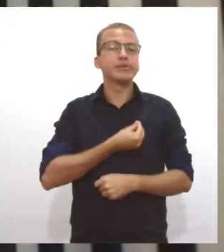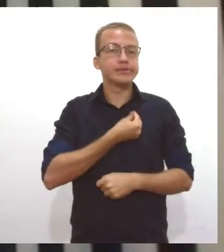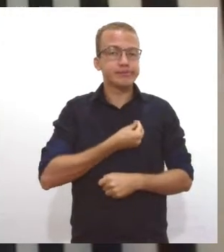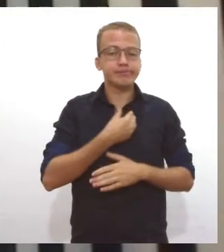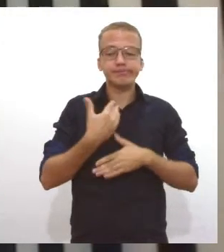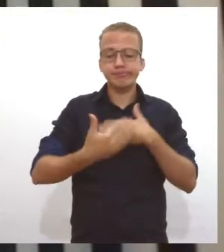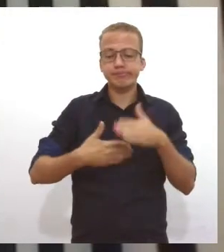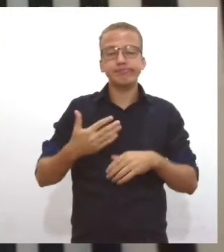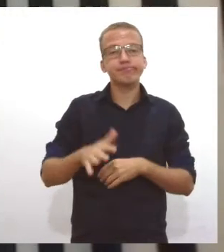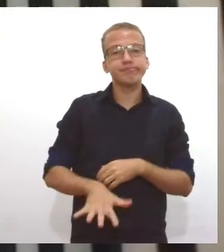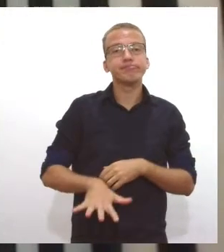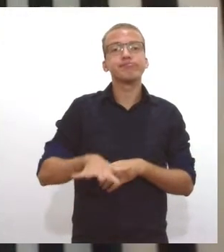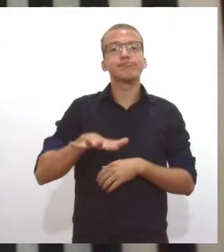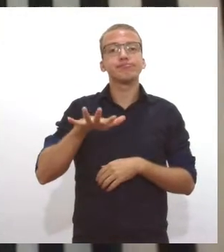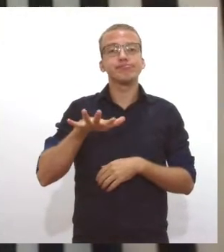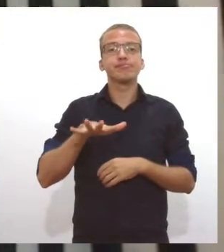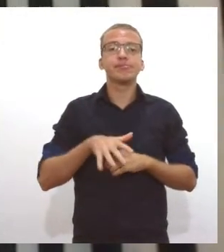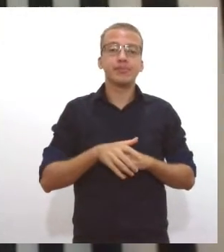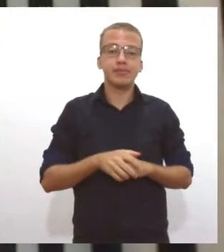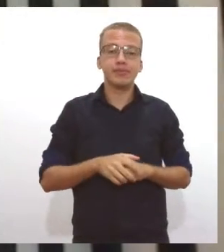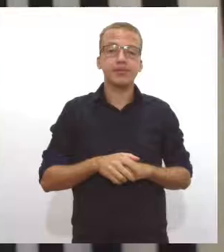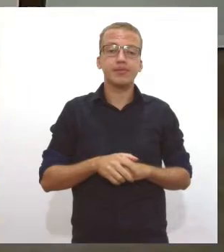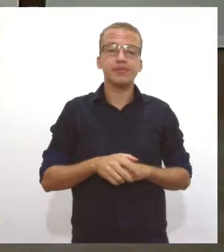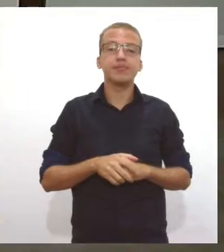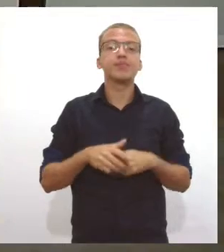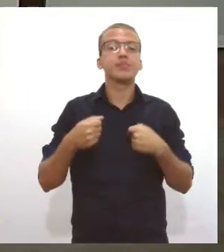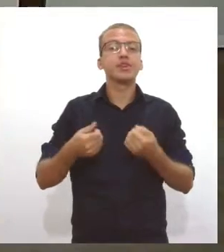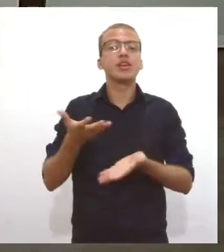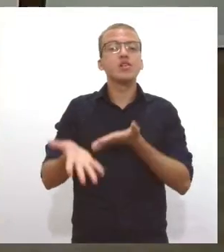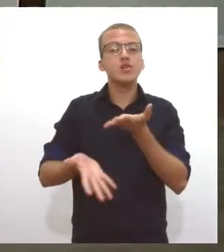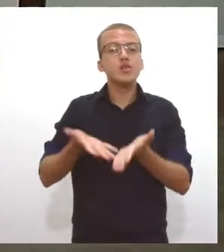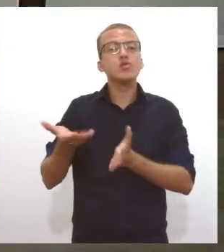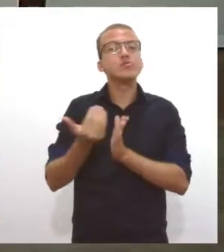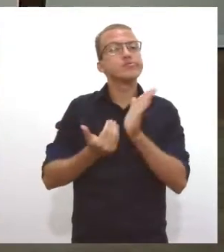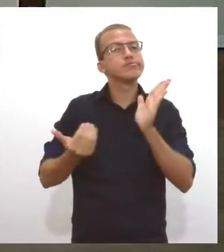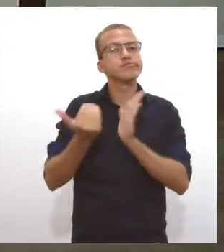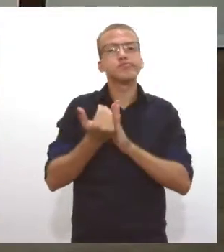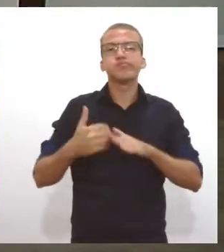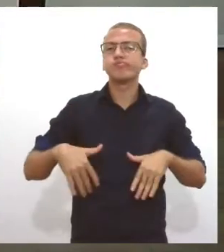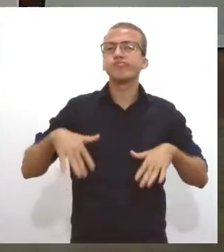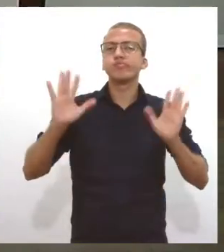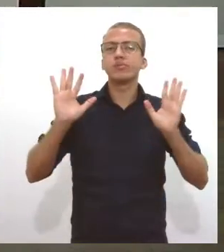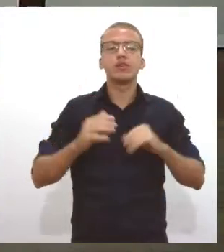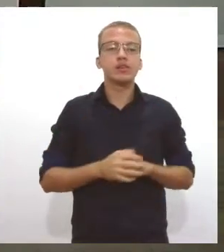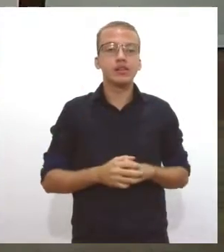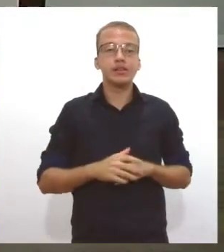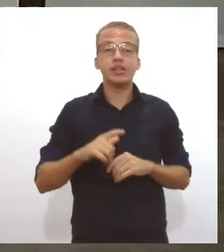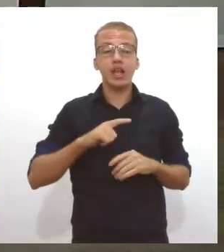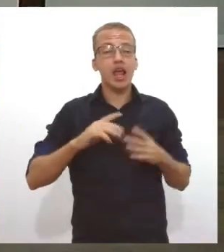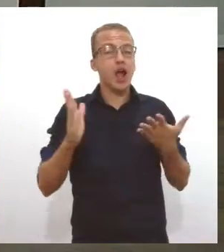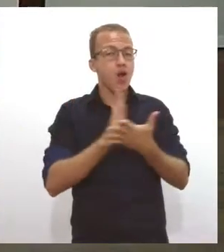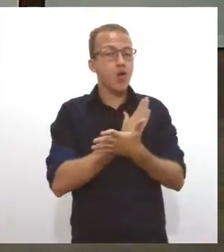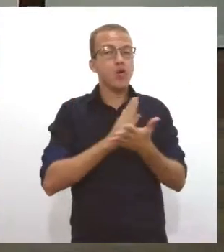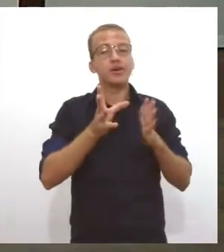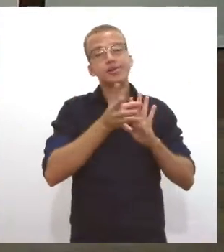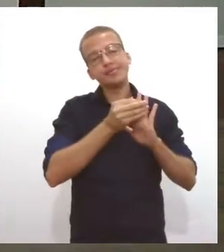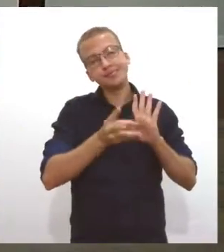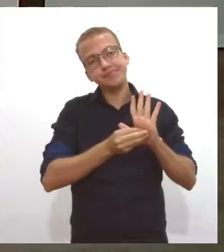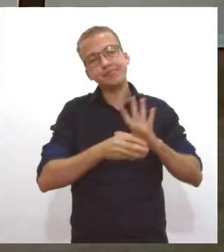para essa criança vai exigir muito mais cuidado sem sem Olha a gente tem alguns dados aqui